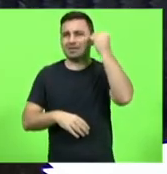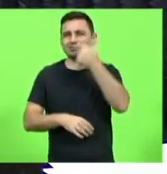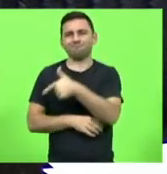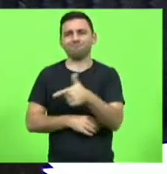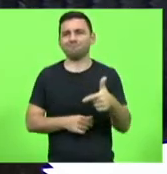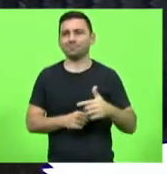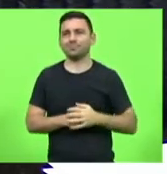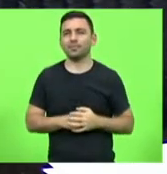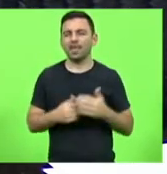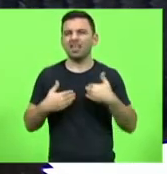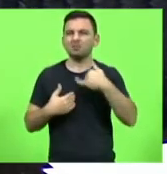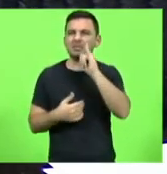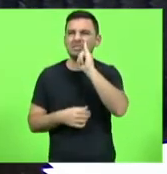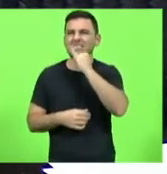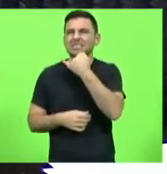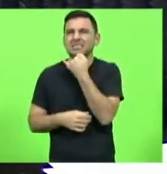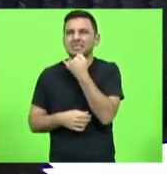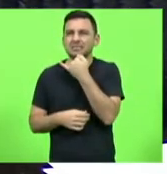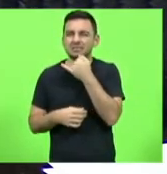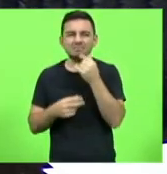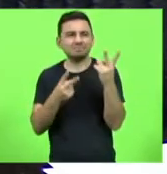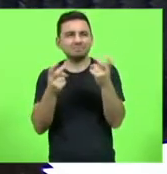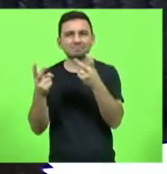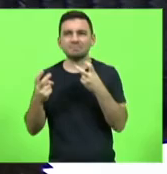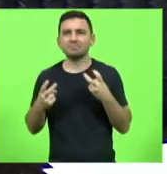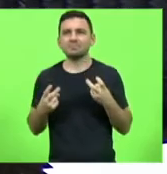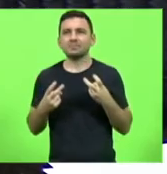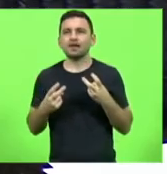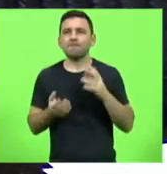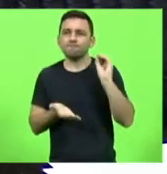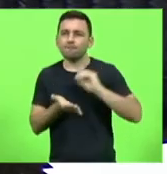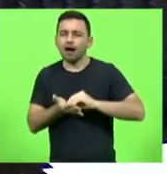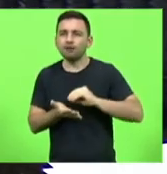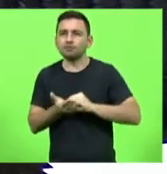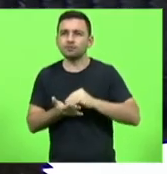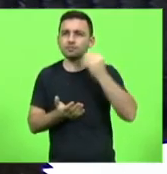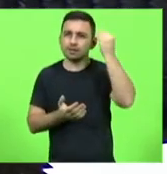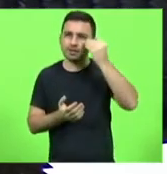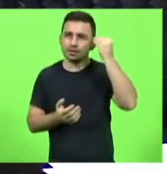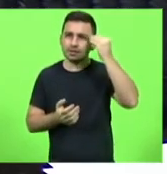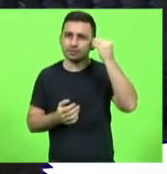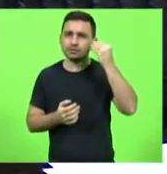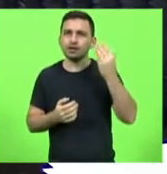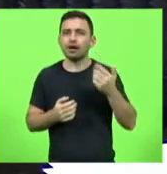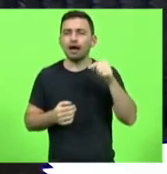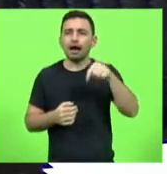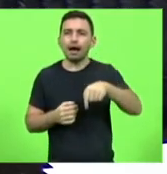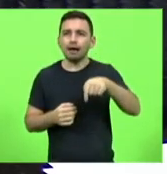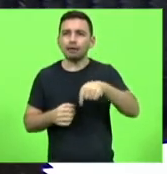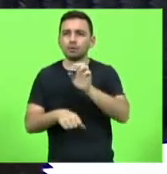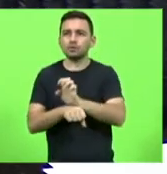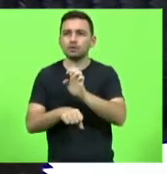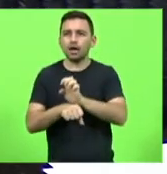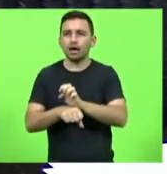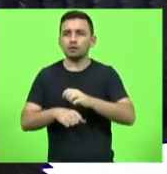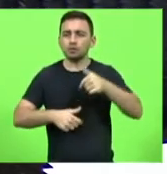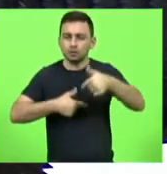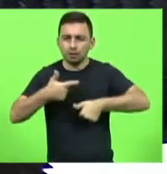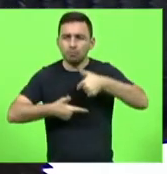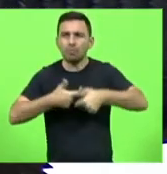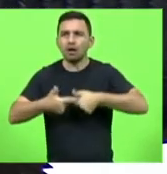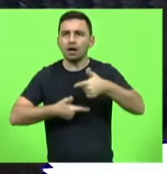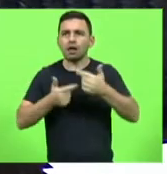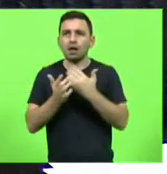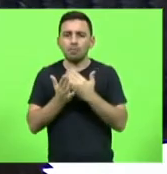estou triste olhando essa situação que a gente está vivendo pela inexperiência e o nosso estado navegando aí a passos largos, caminhando a passos largos para